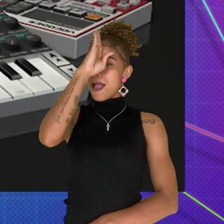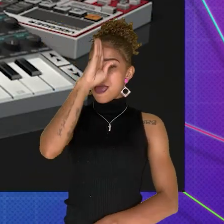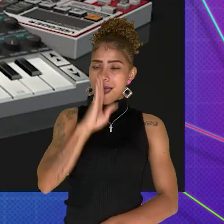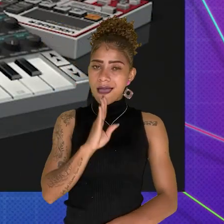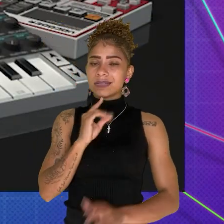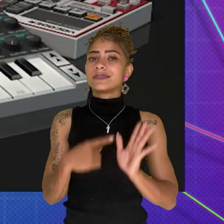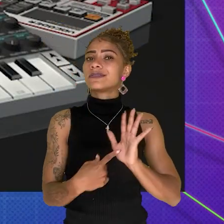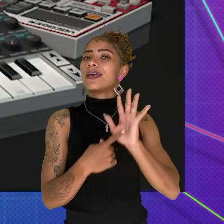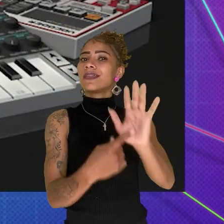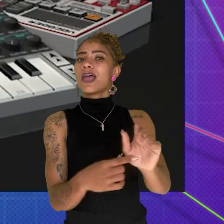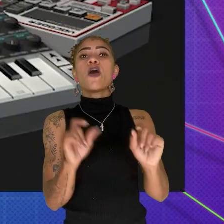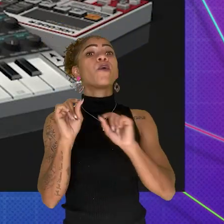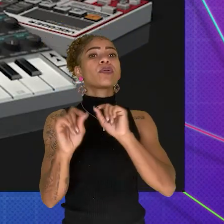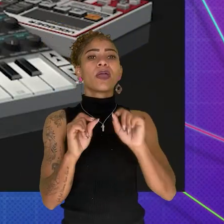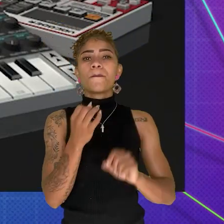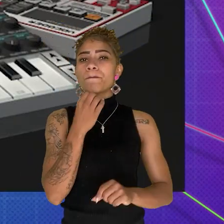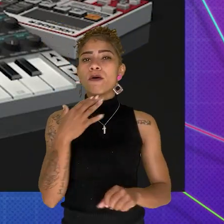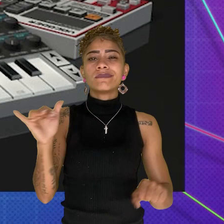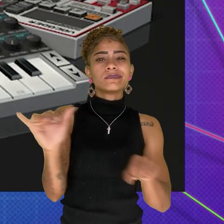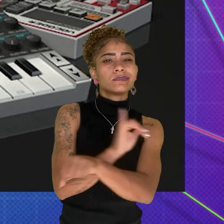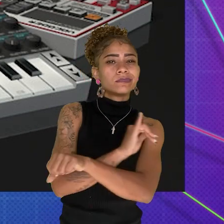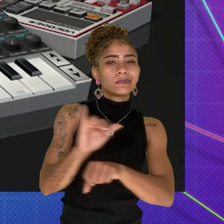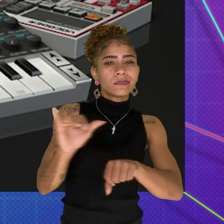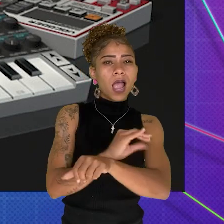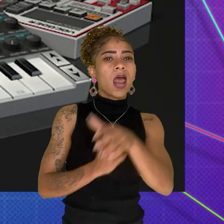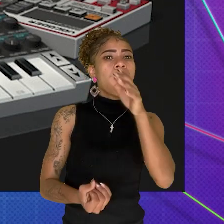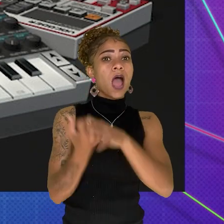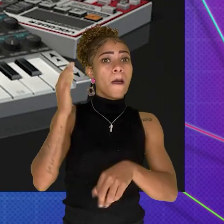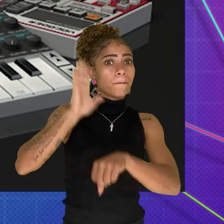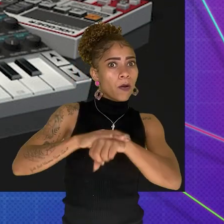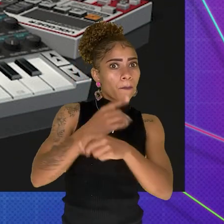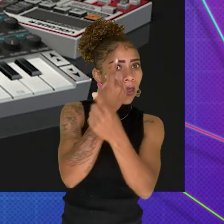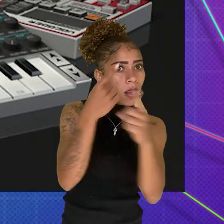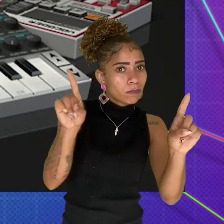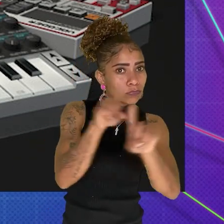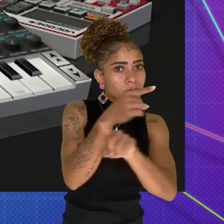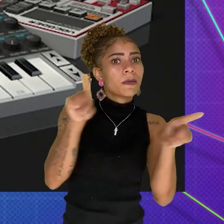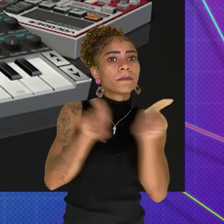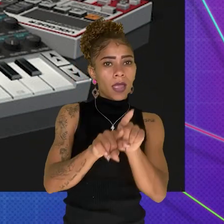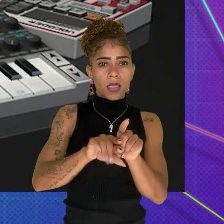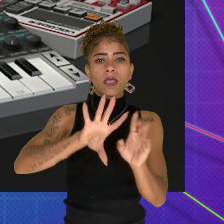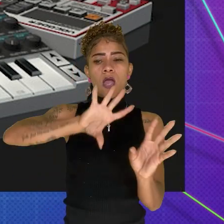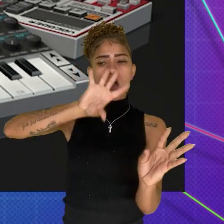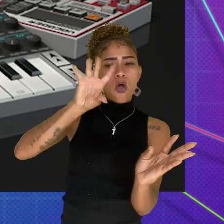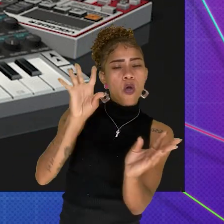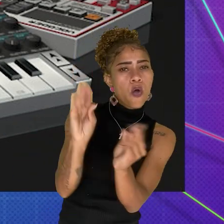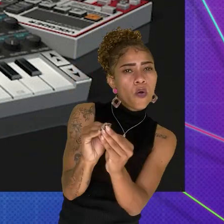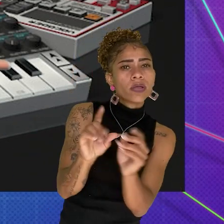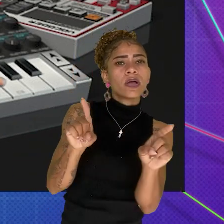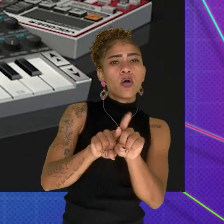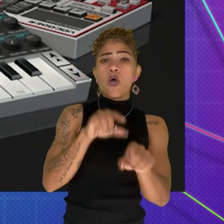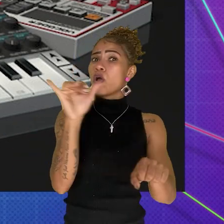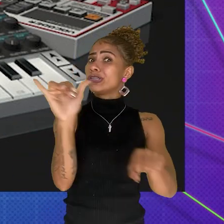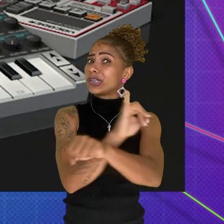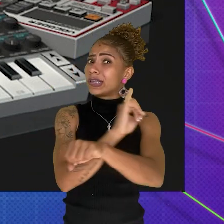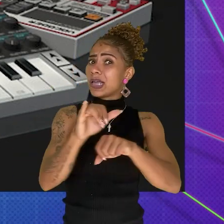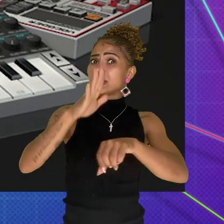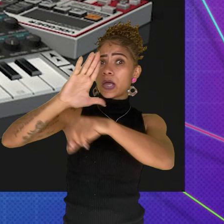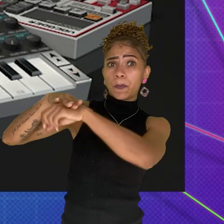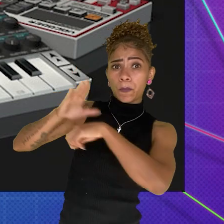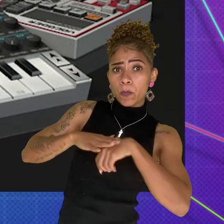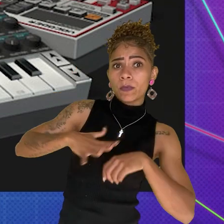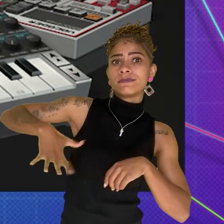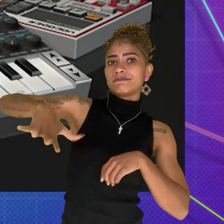móvel gratuito que oferece uma ampla gama de ferramentas para produção musical, incluindo sintetizadores virtuais, samplers e